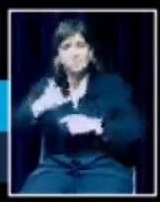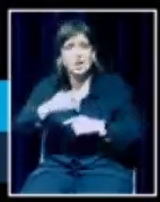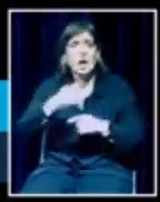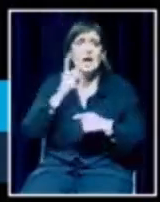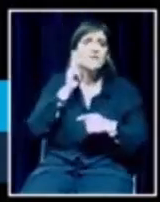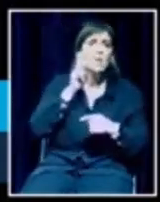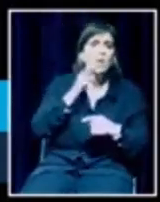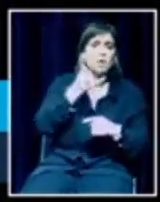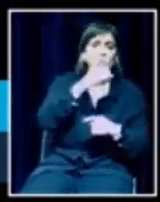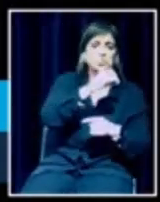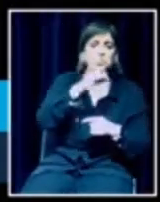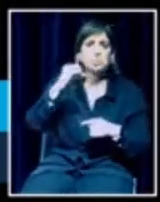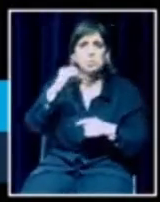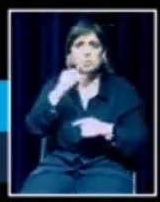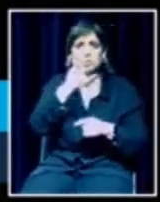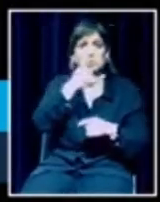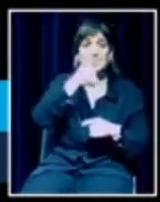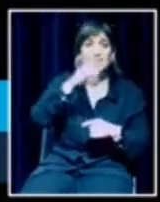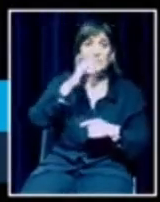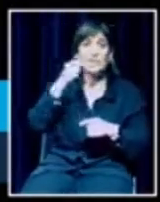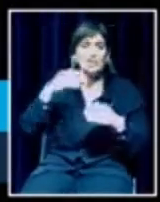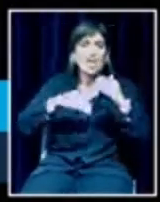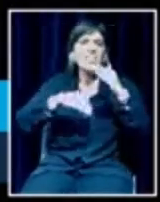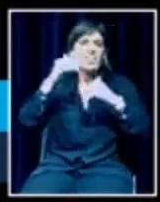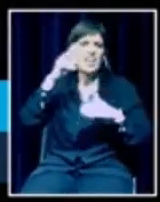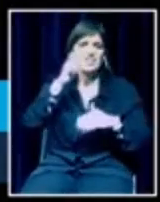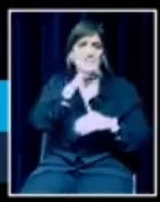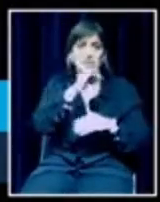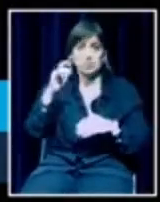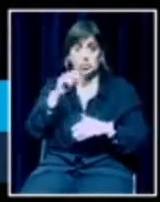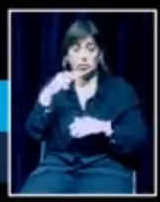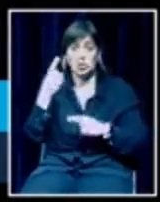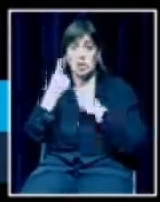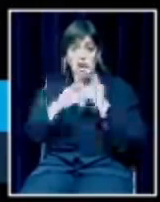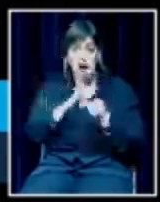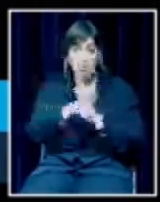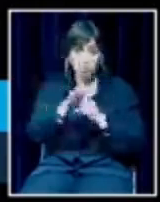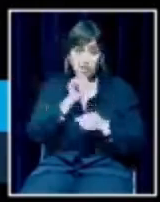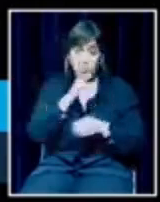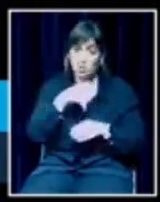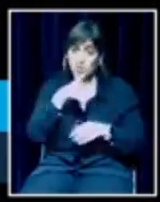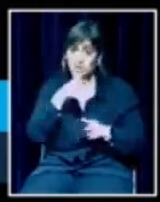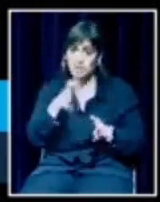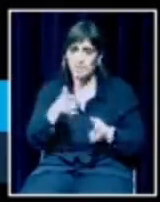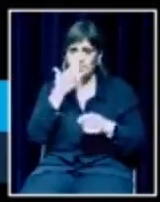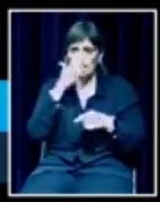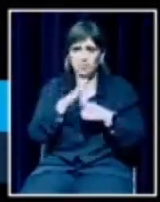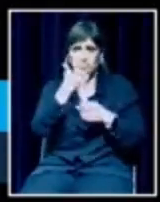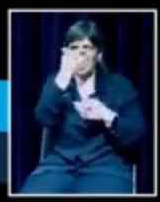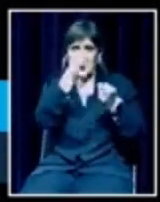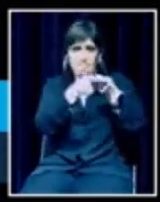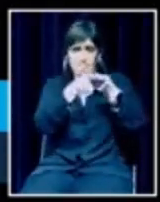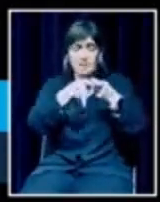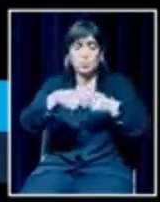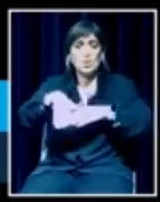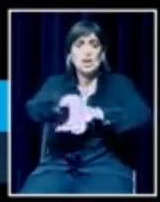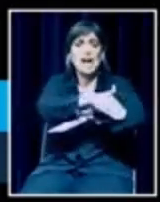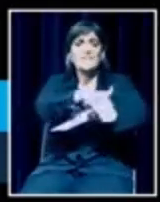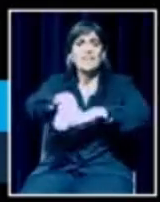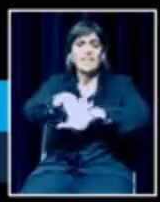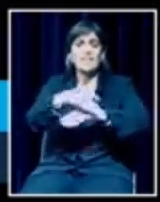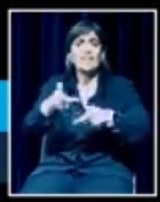200 250 euros até 300 euros alguns casos que posso relatar aqui mesmo na Avenida Liberdade